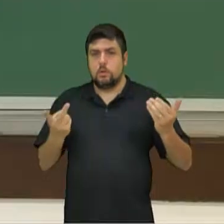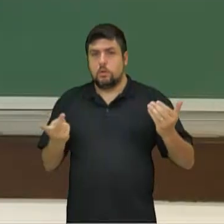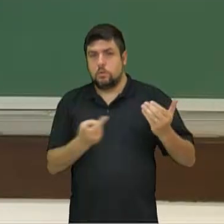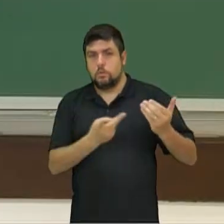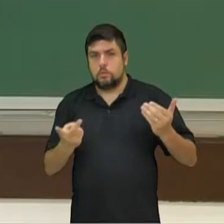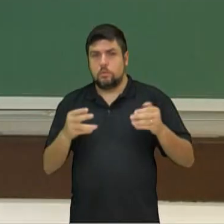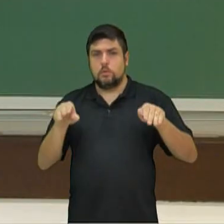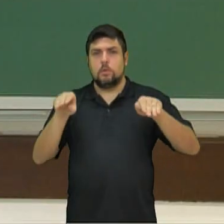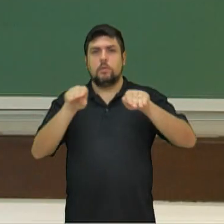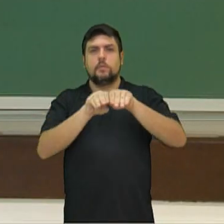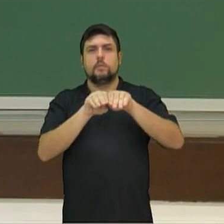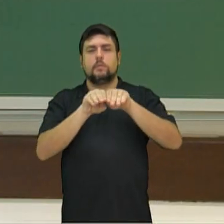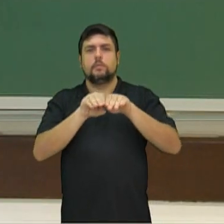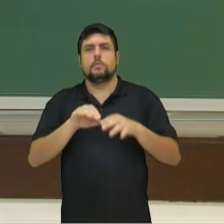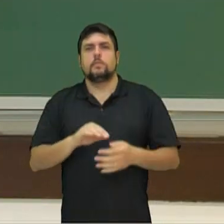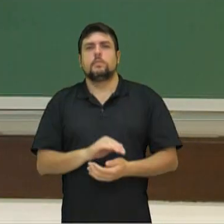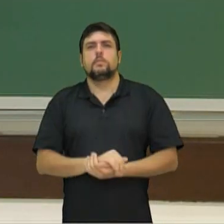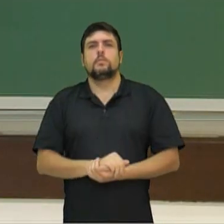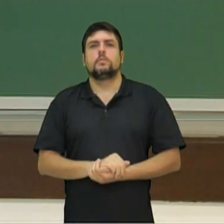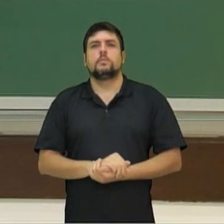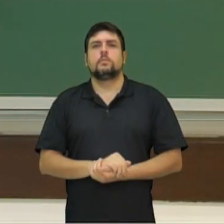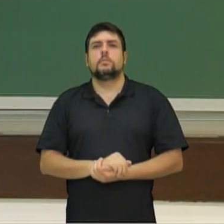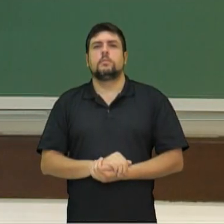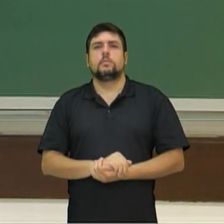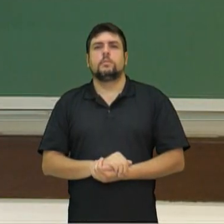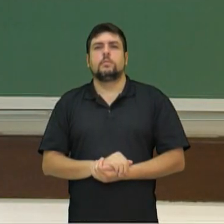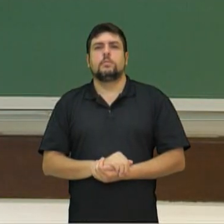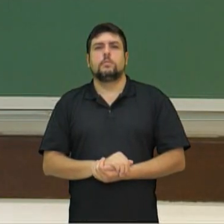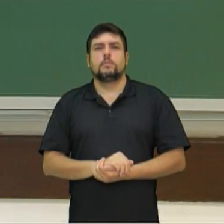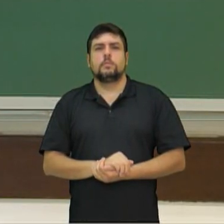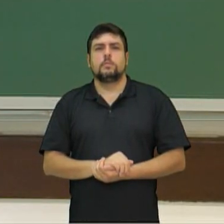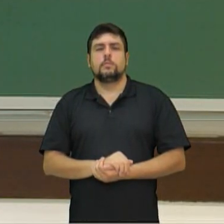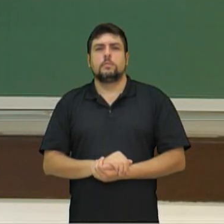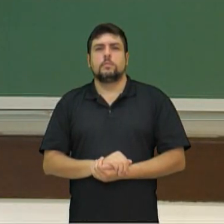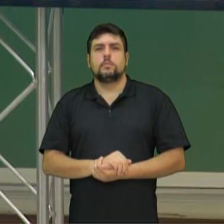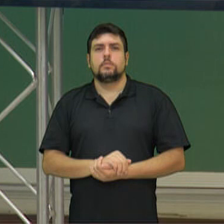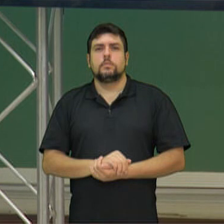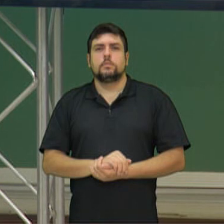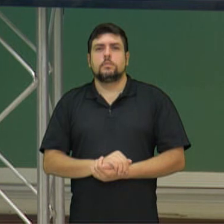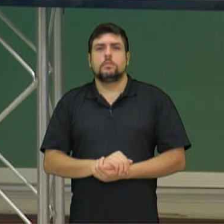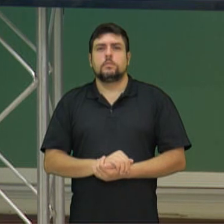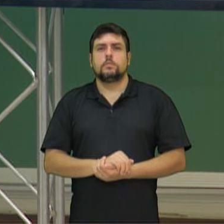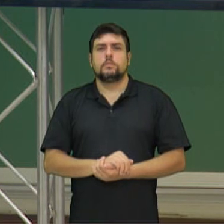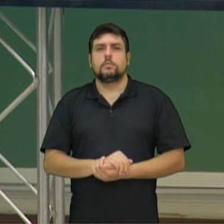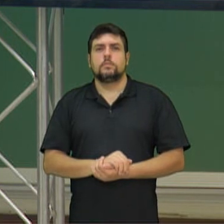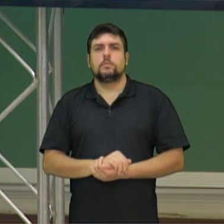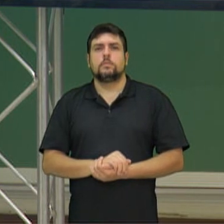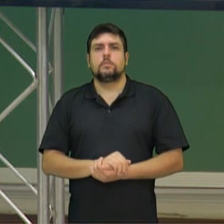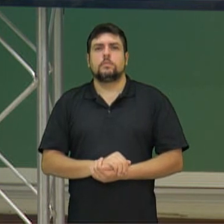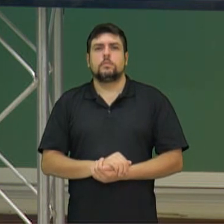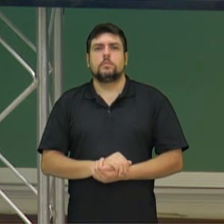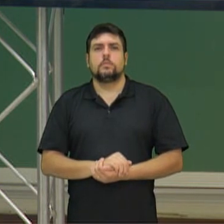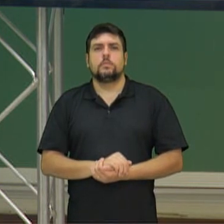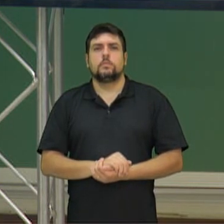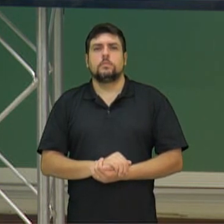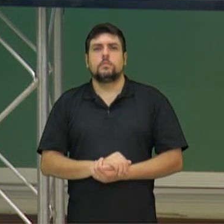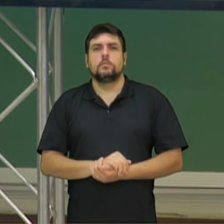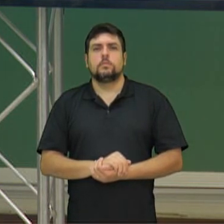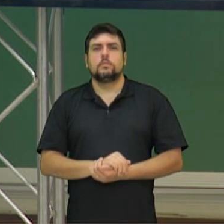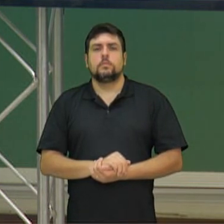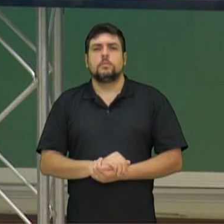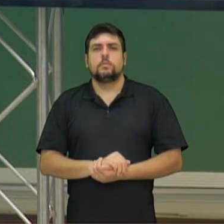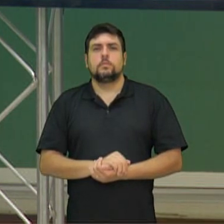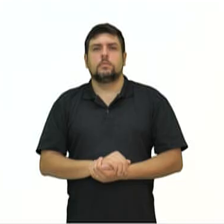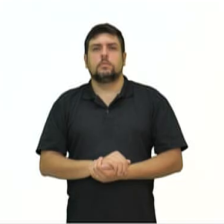igualdade, ok? E falamos também na aula anterior, e vamos relembrar aqui, esse exemplo aqui que eu também tirei da citação,